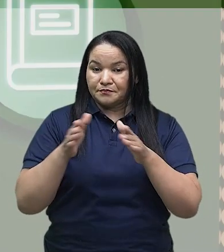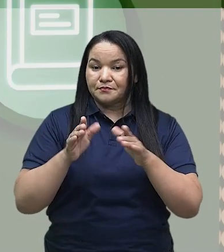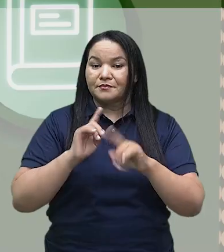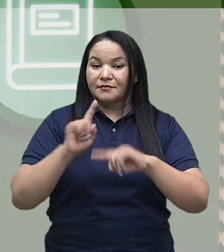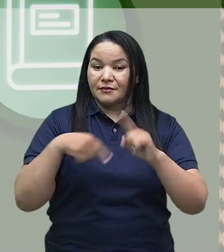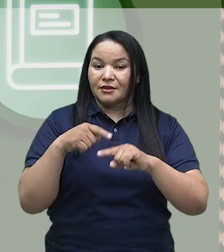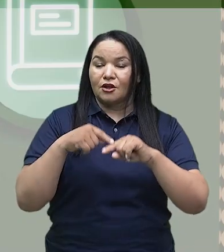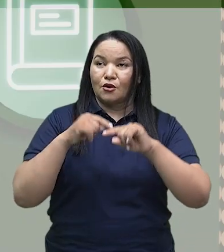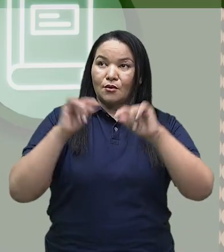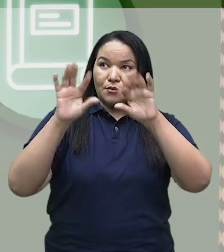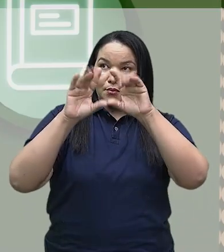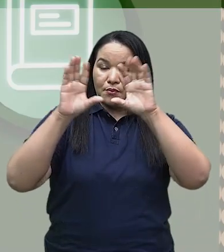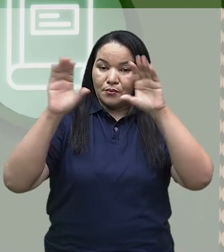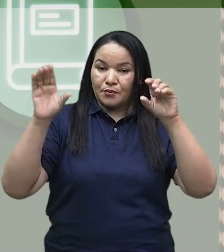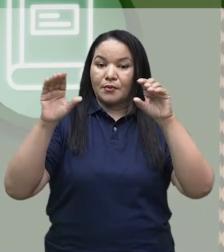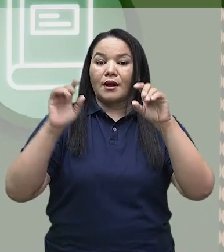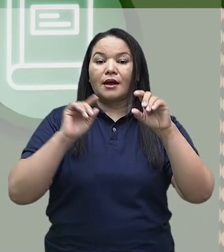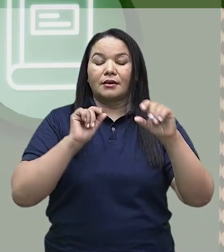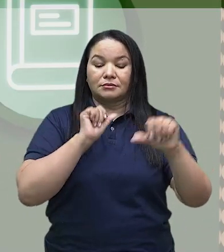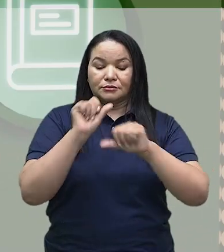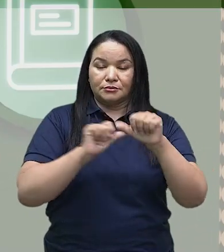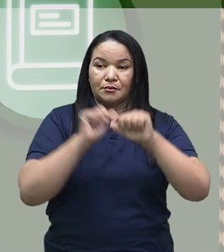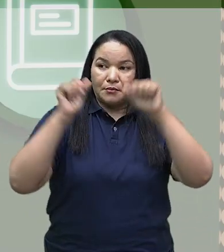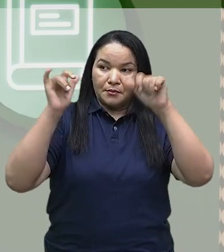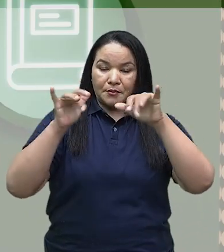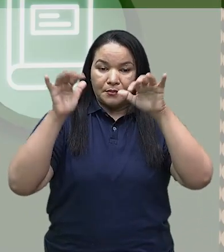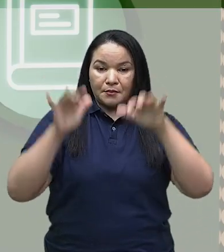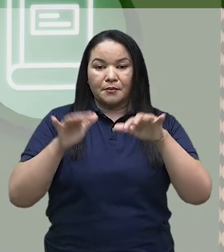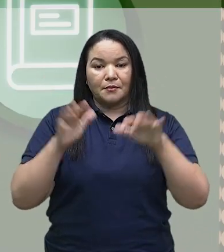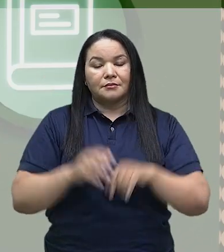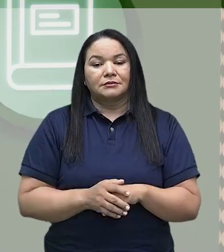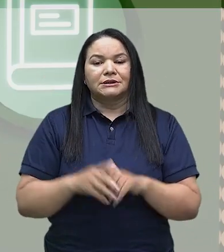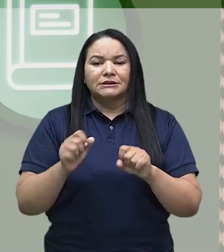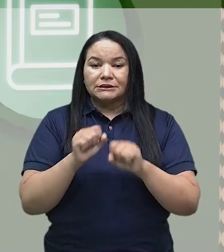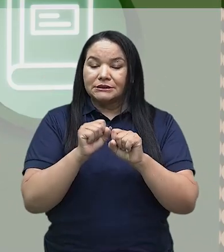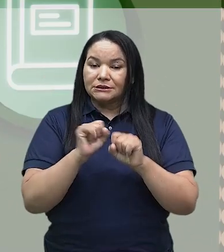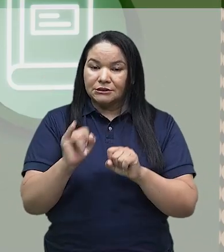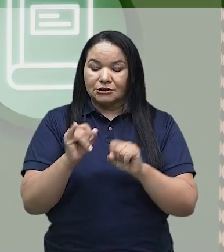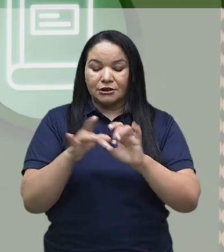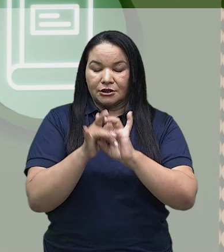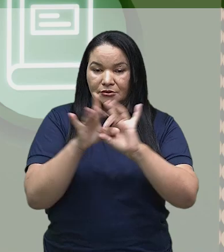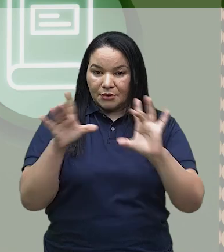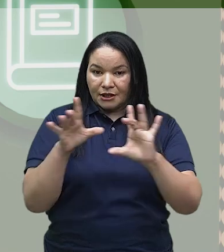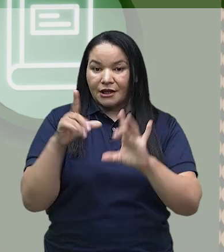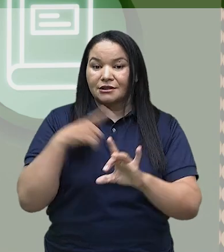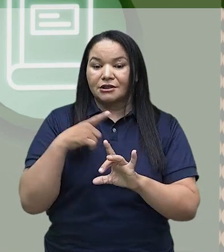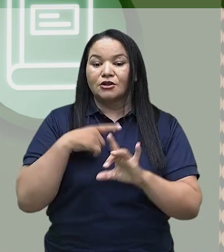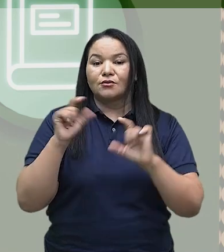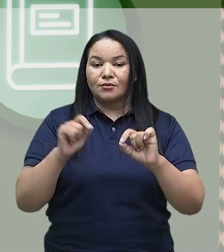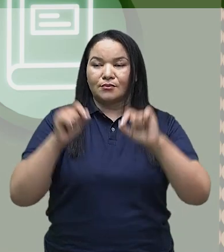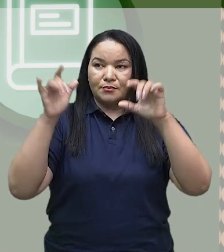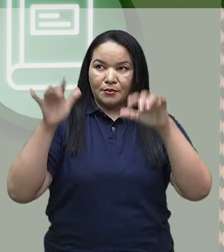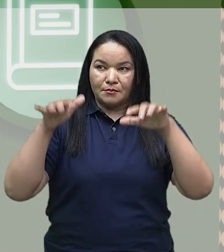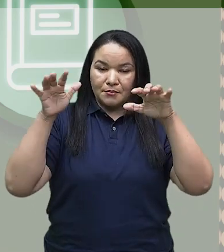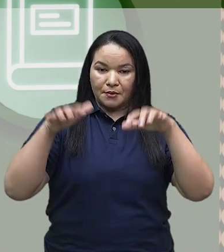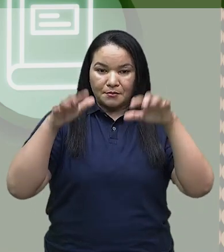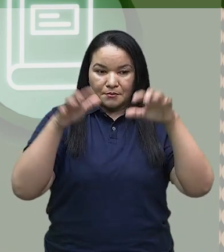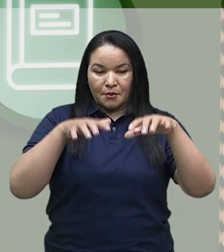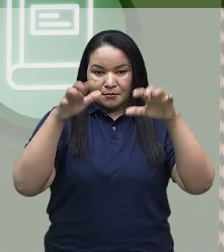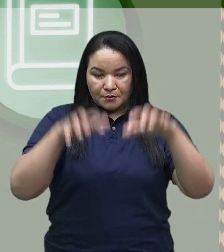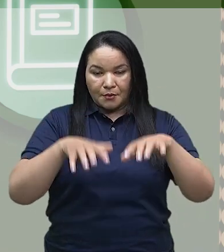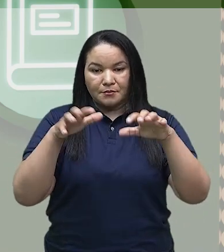gotículas elas vão precisar ser liberadas. E quando elas são liberadas, nós temos aí a precipitação, que